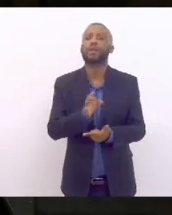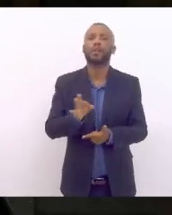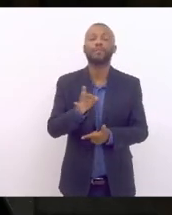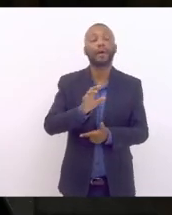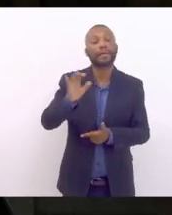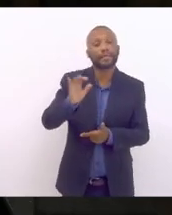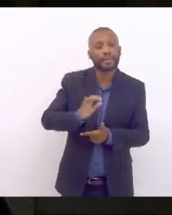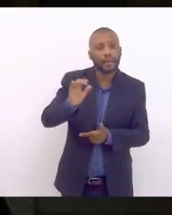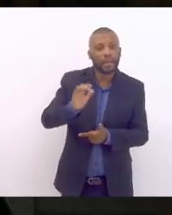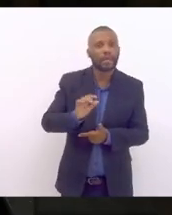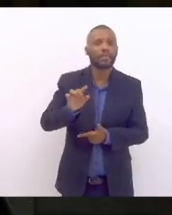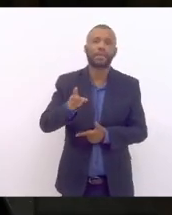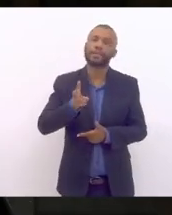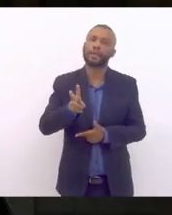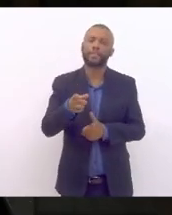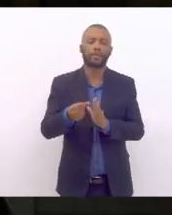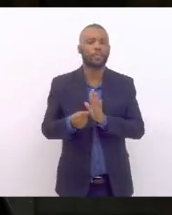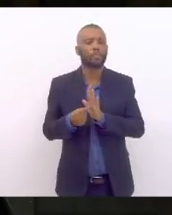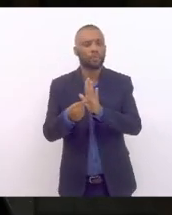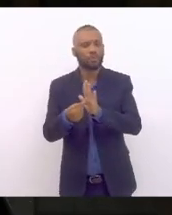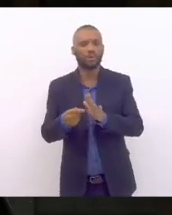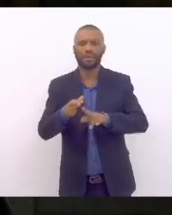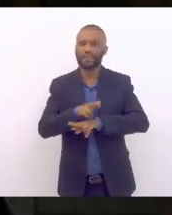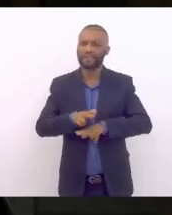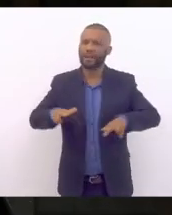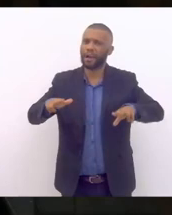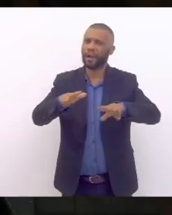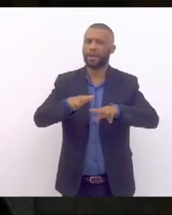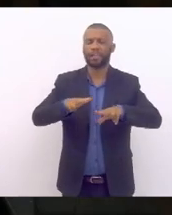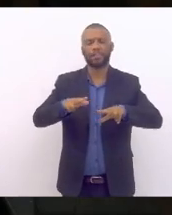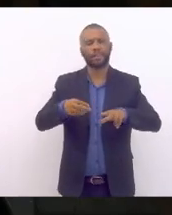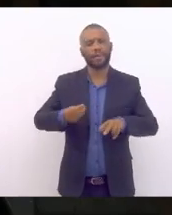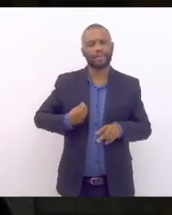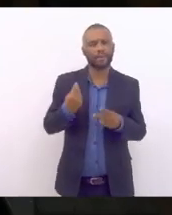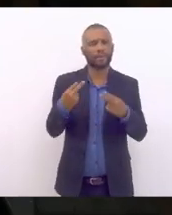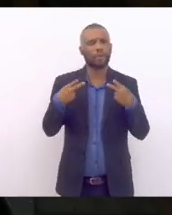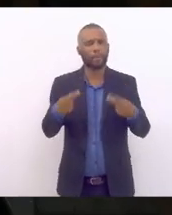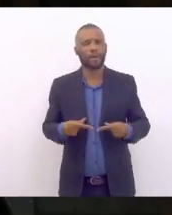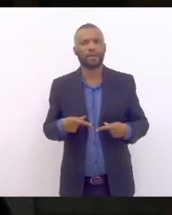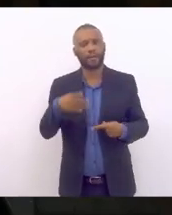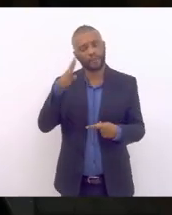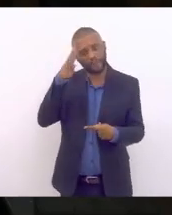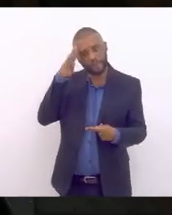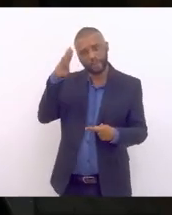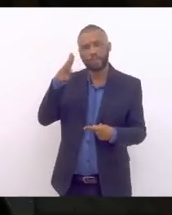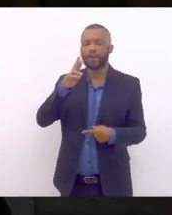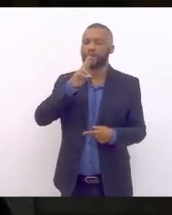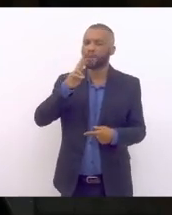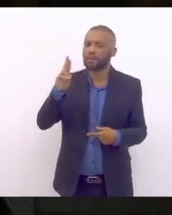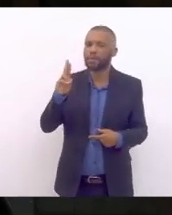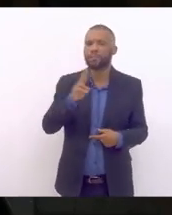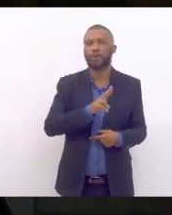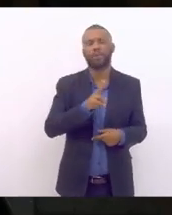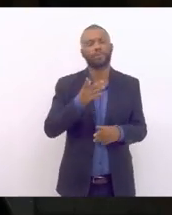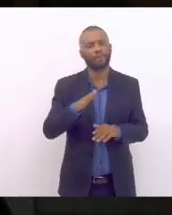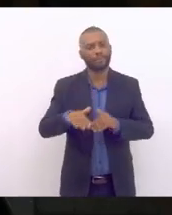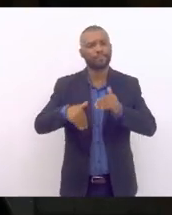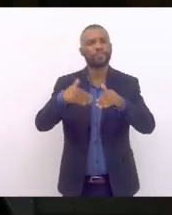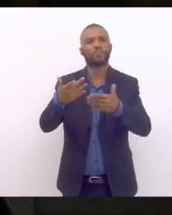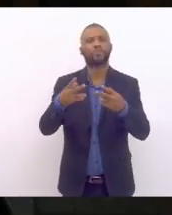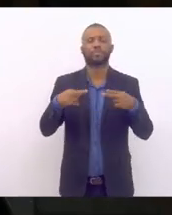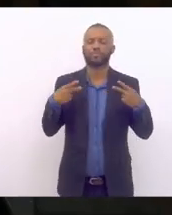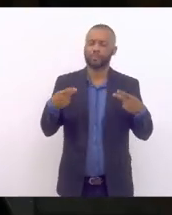a ciência que sempre deu nas diferentes áreas da vida humana as principais respostas para evolução da Humanidade